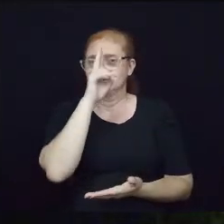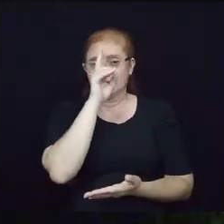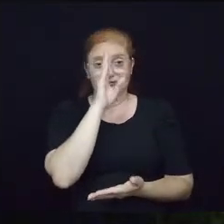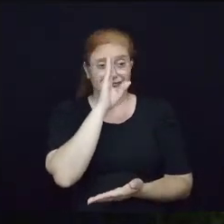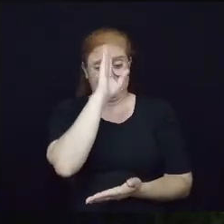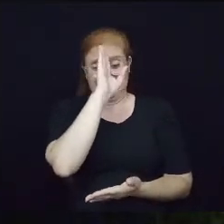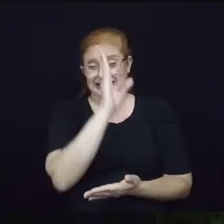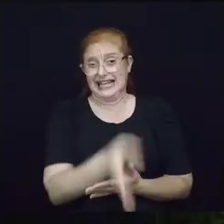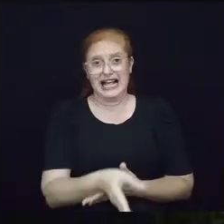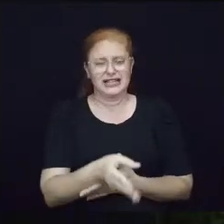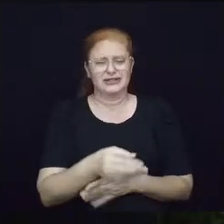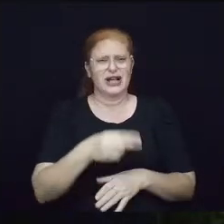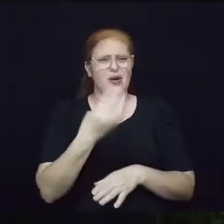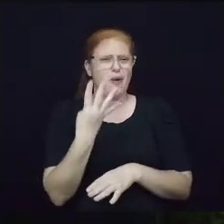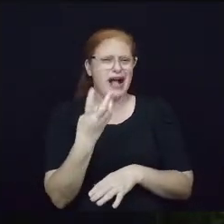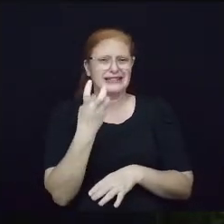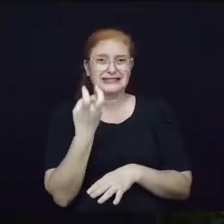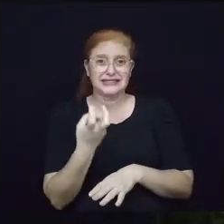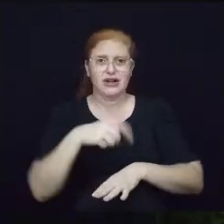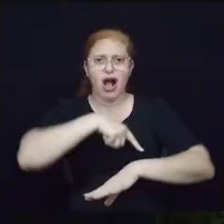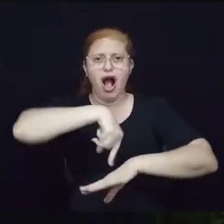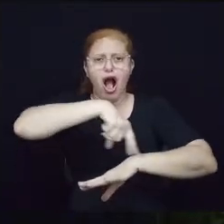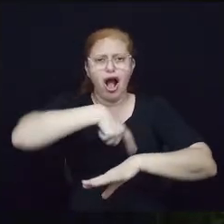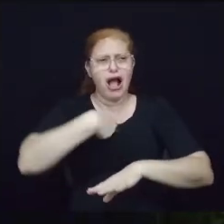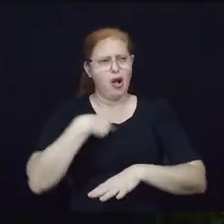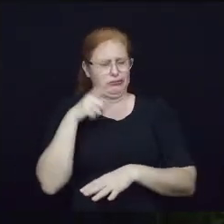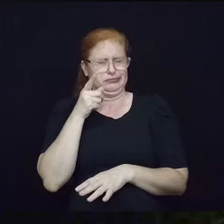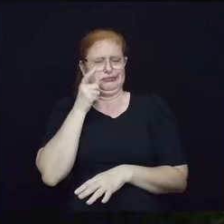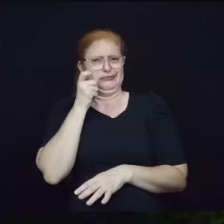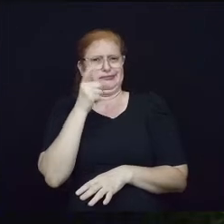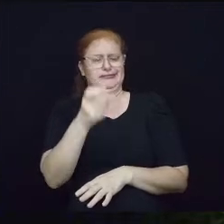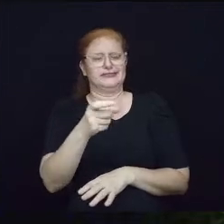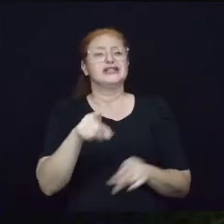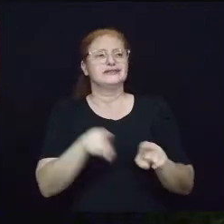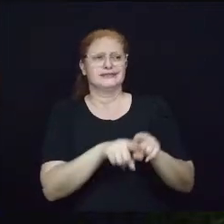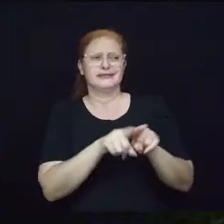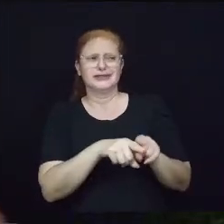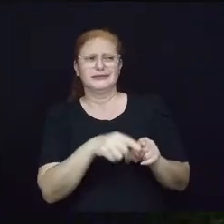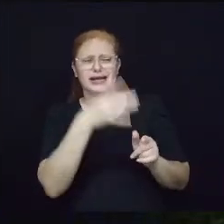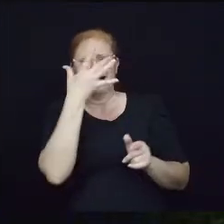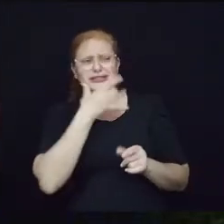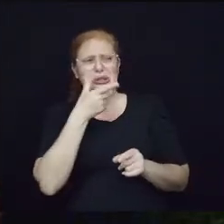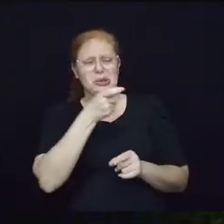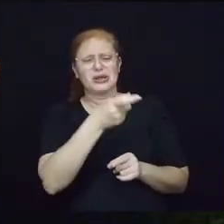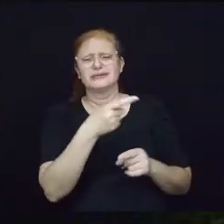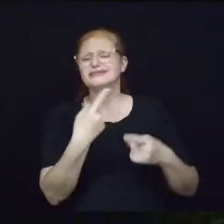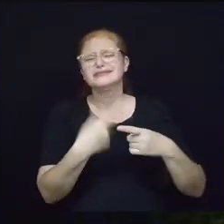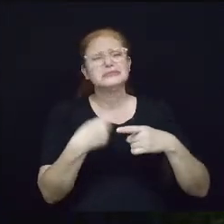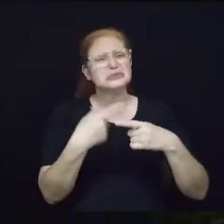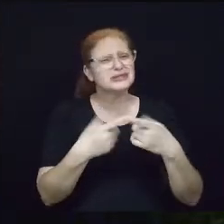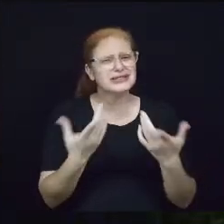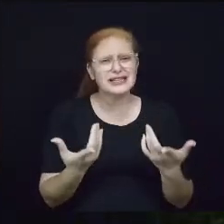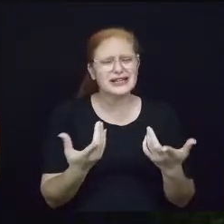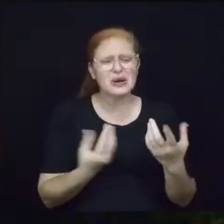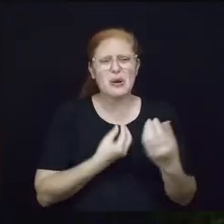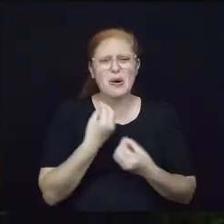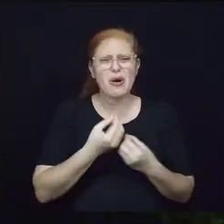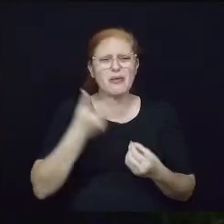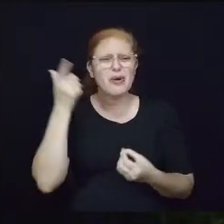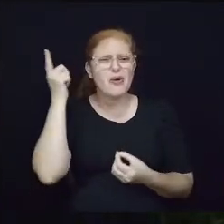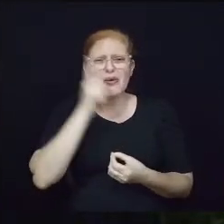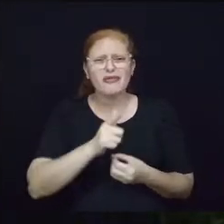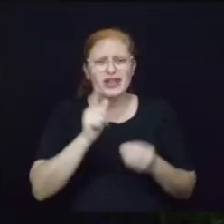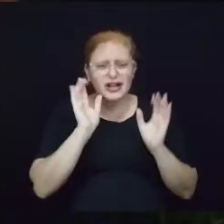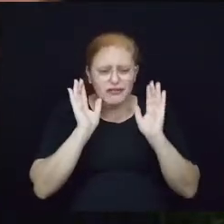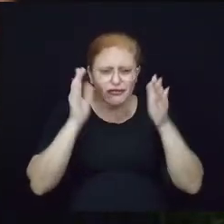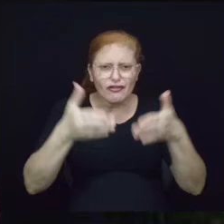de 4, 5 horas. E eu fiquei super curioso, né, em relação a isso. Eu também achei isso muito curioso. Por que como é que tu consegue se